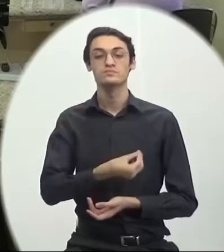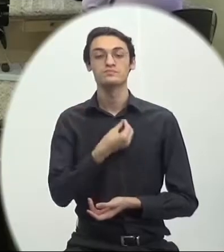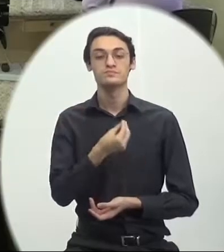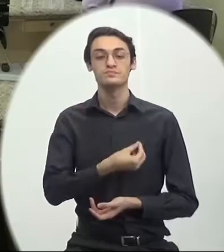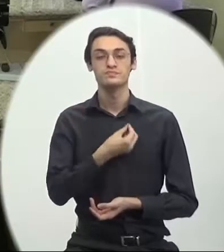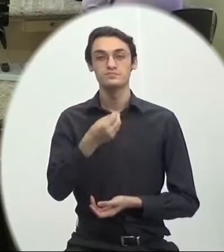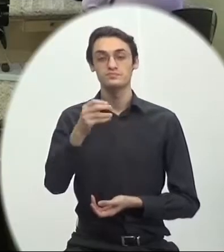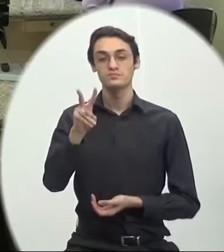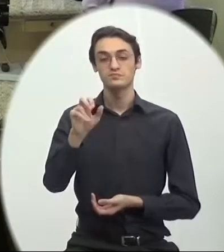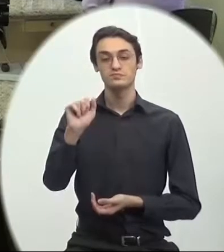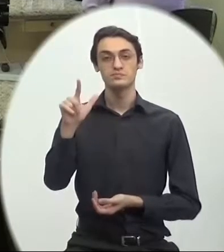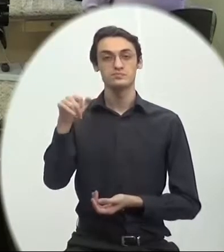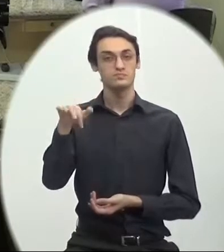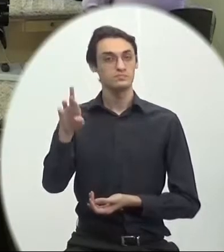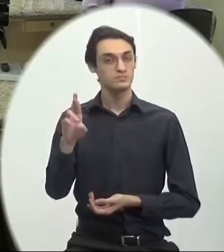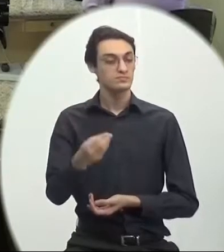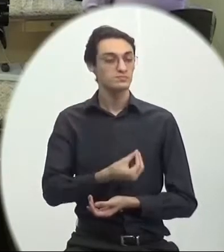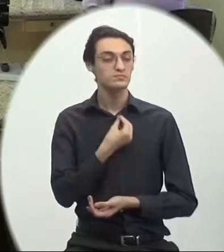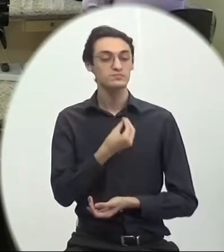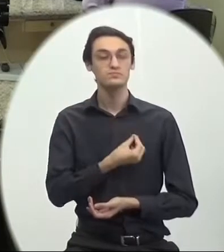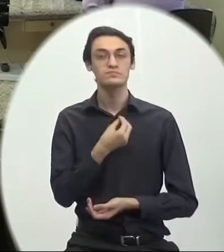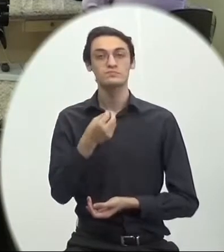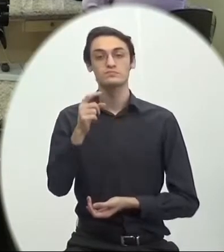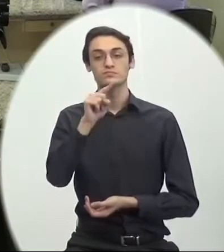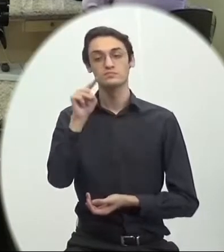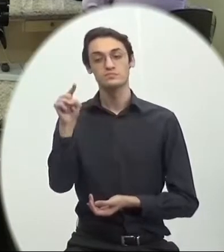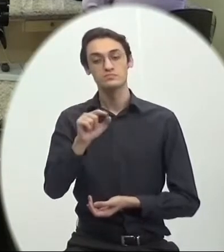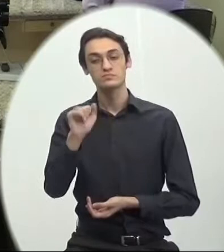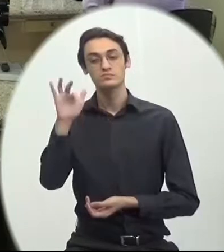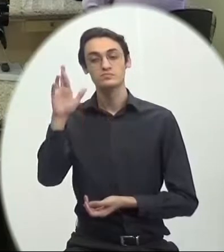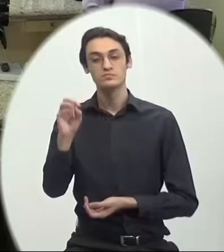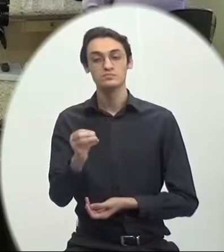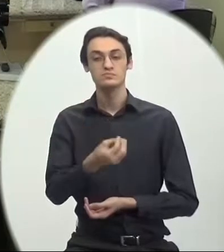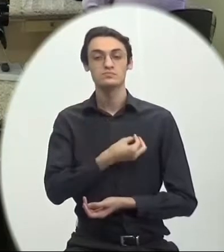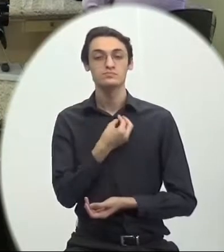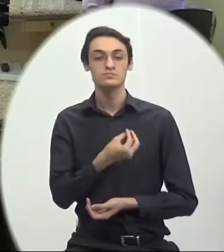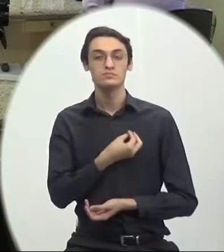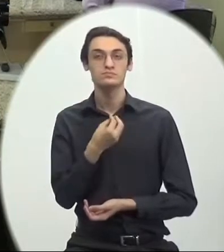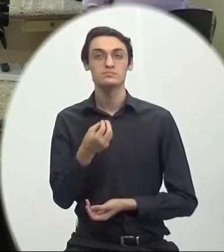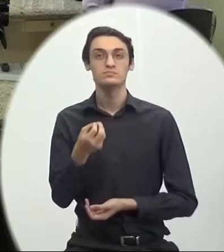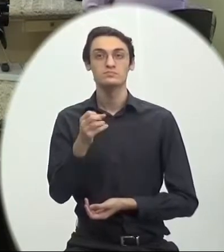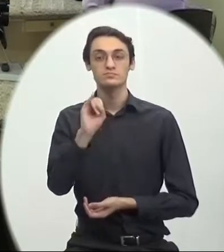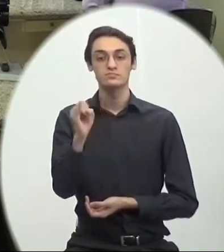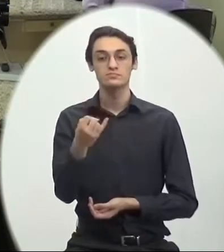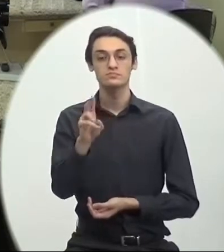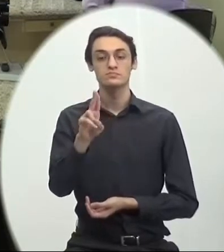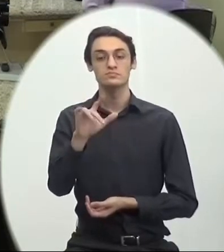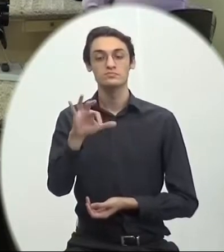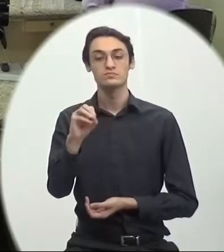presente. Vereador Valmir D'Agostin, vereador Zairo Casagrande, vereador Júlio Colombo,